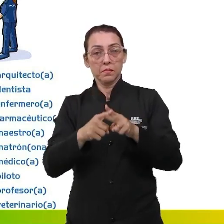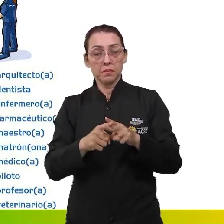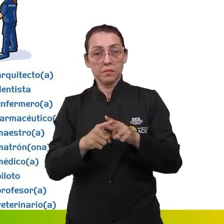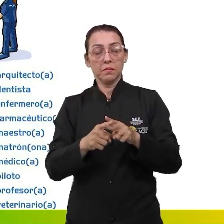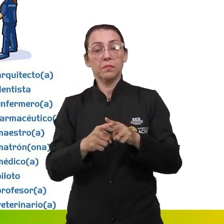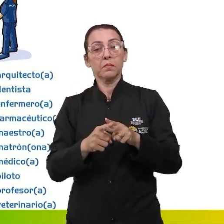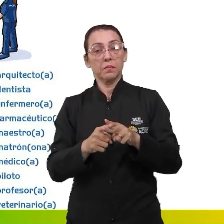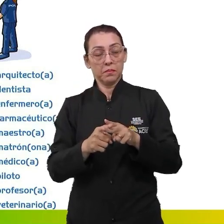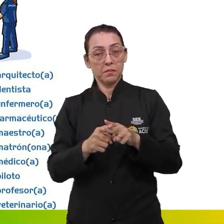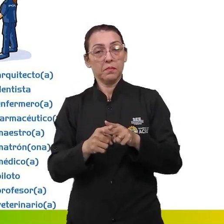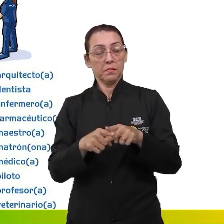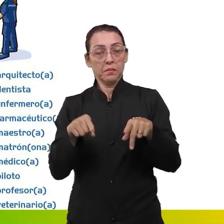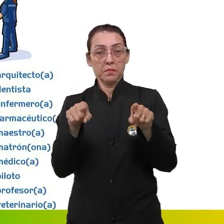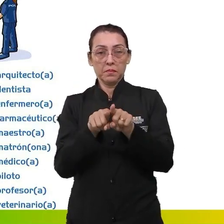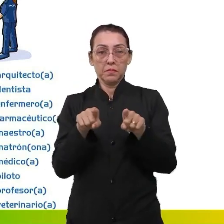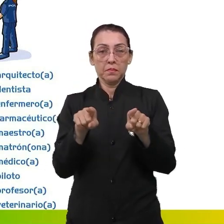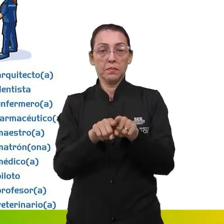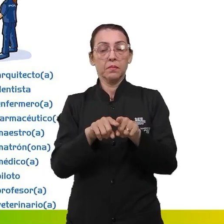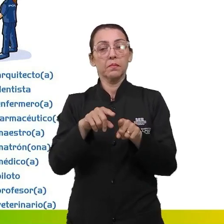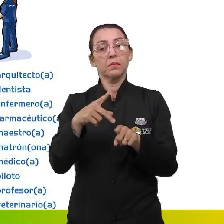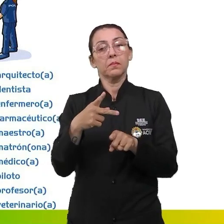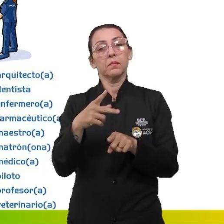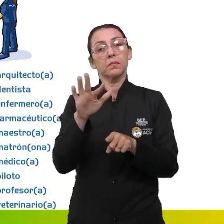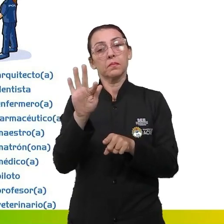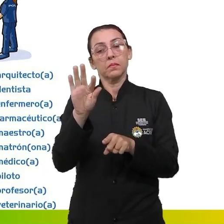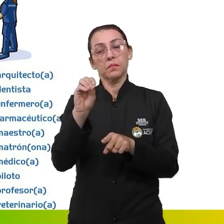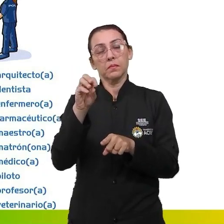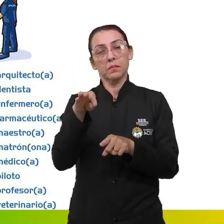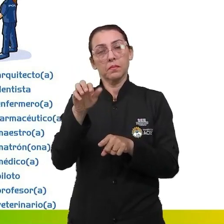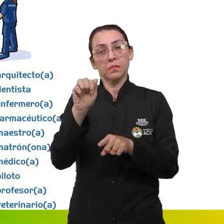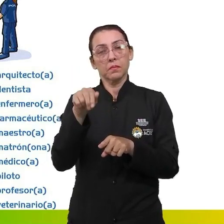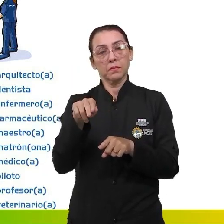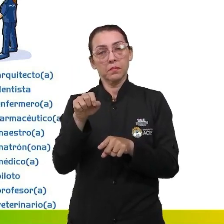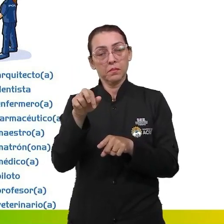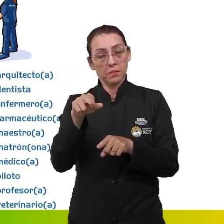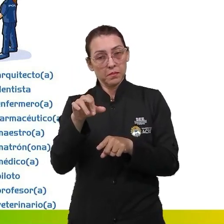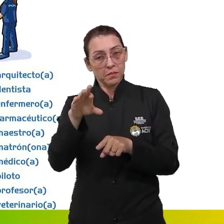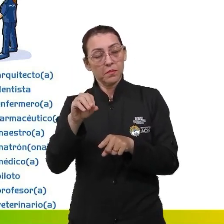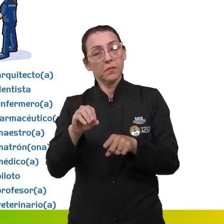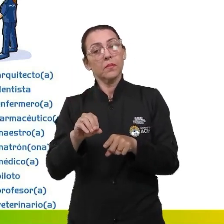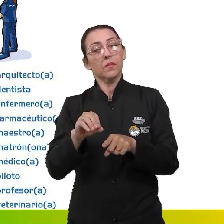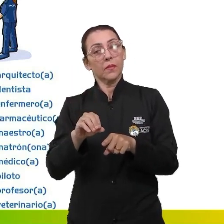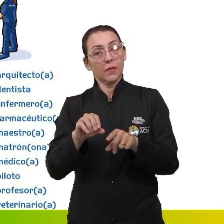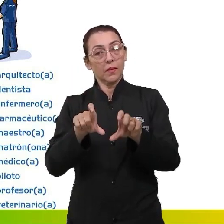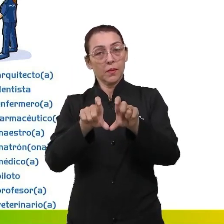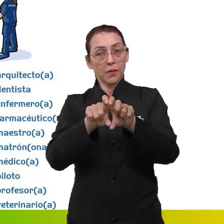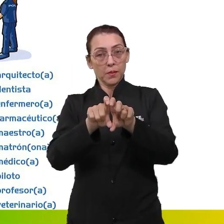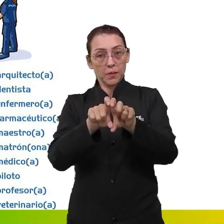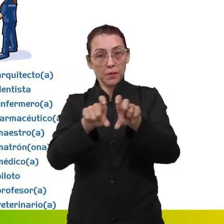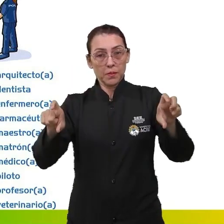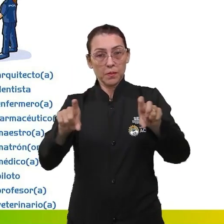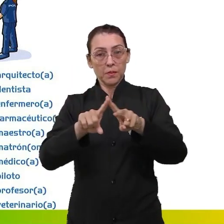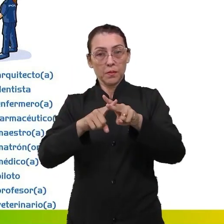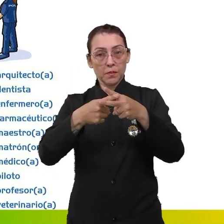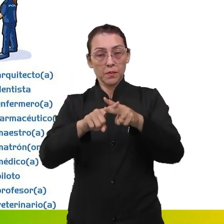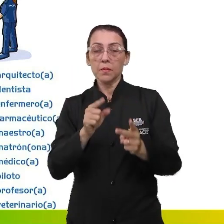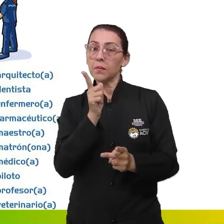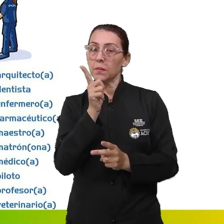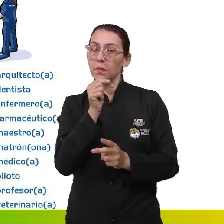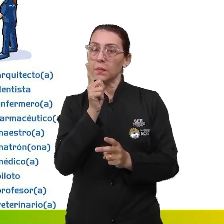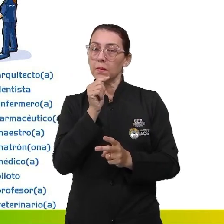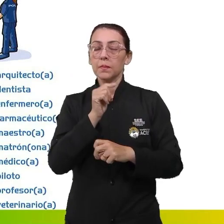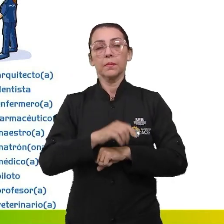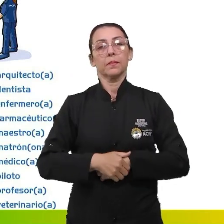por fontaneiro, que é uma palavra assim um pouco diferente, mas fontaneiro ou plomeiro é o encanador, tá bom? Aquele que trabalha